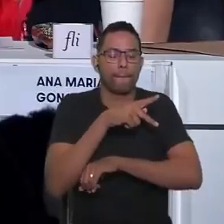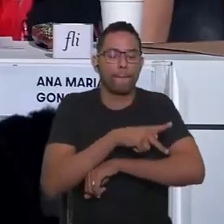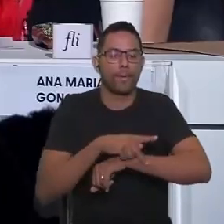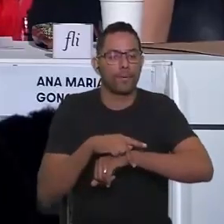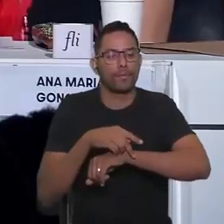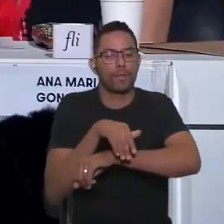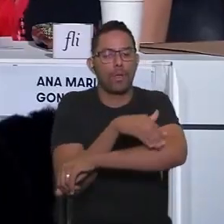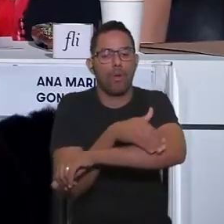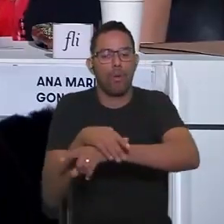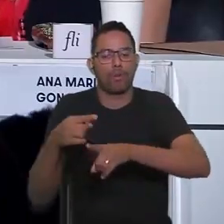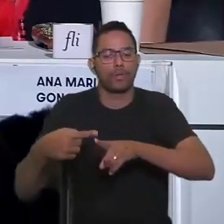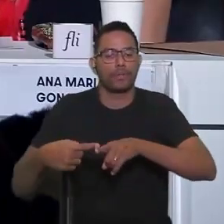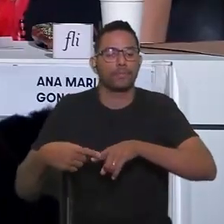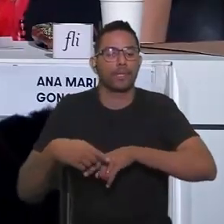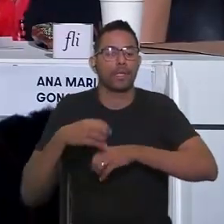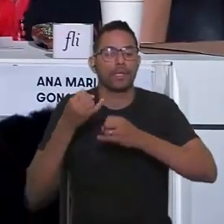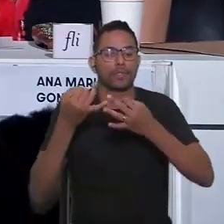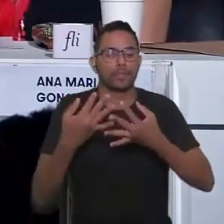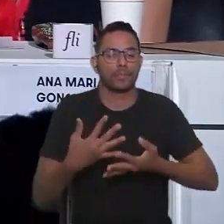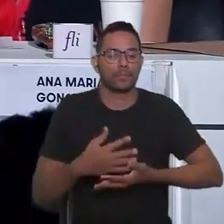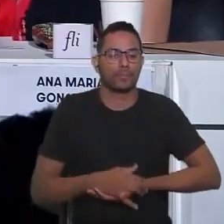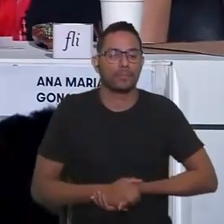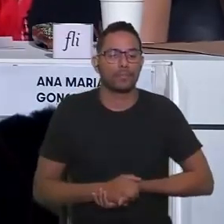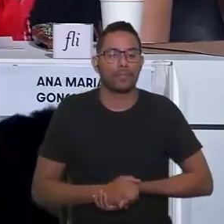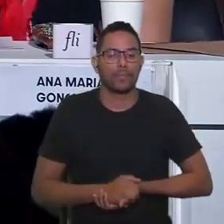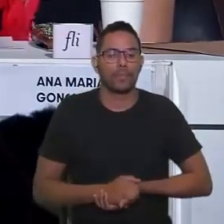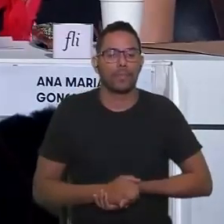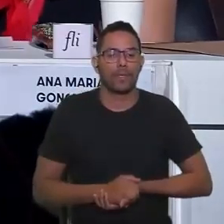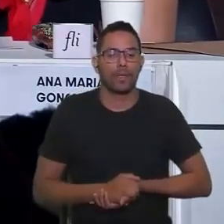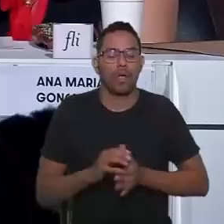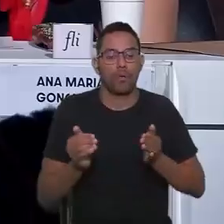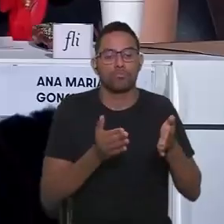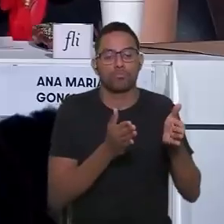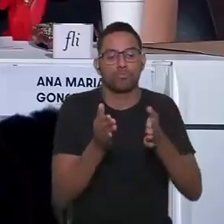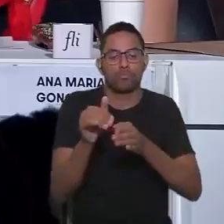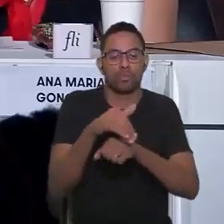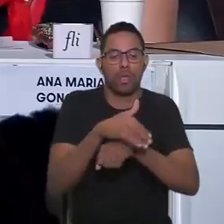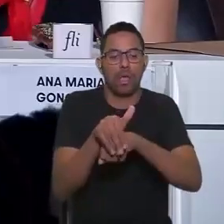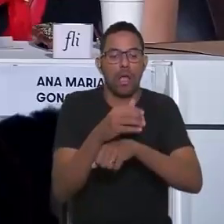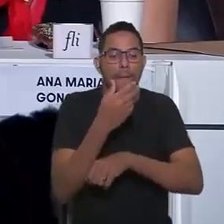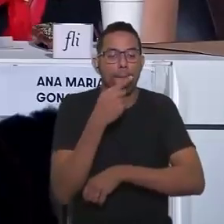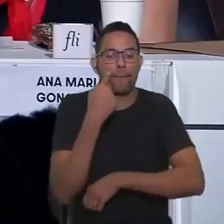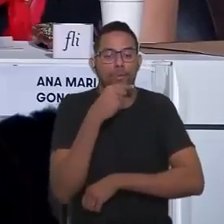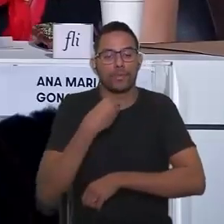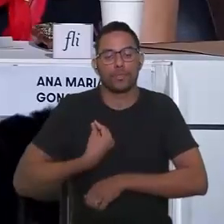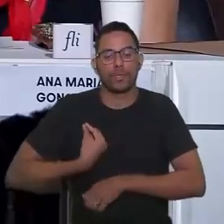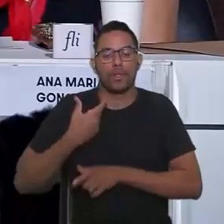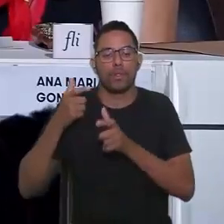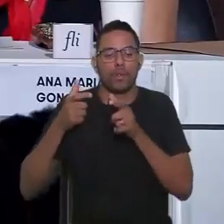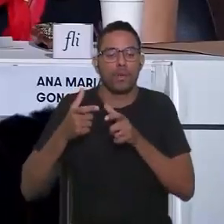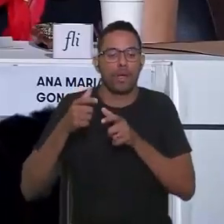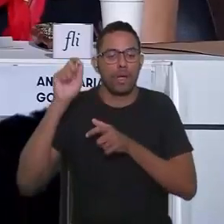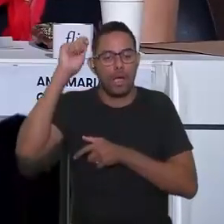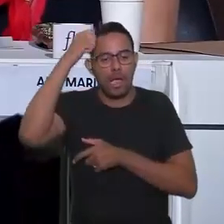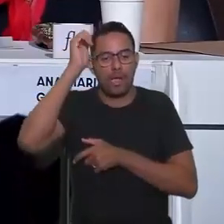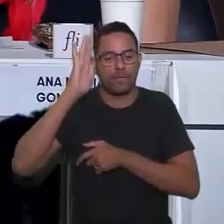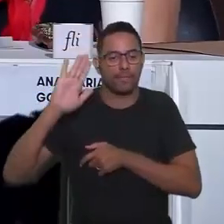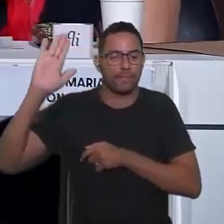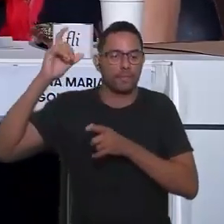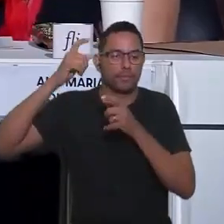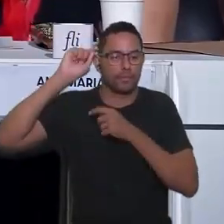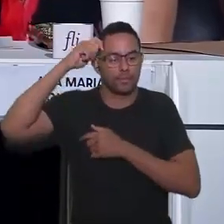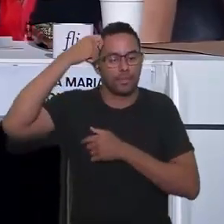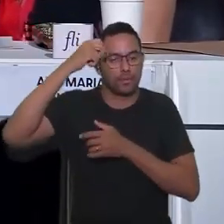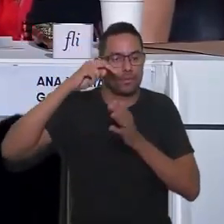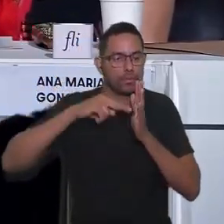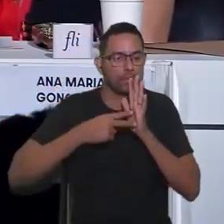encruzilhada? A Leda fala que a encruzilhada é a boca da existência. É o lugar que habita as Áfricas negras como um